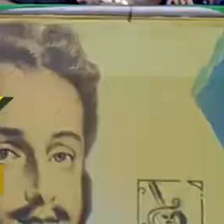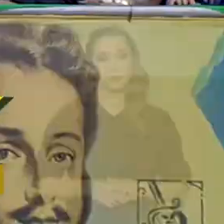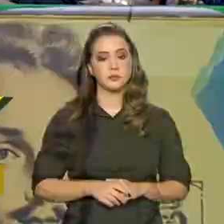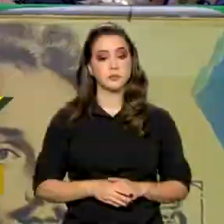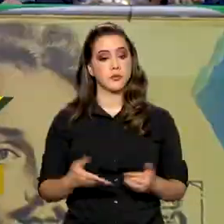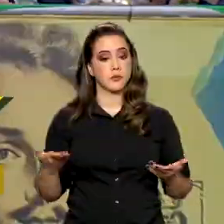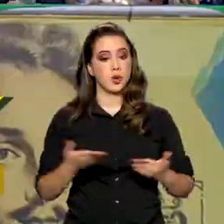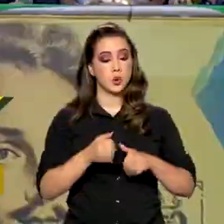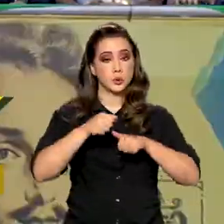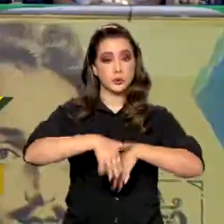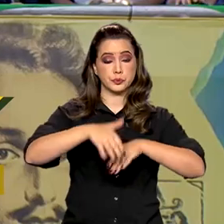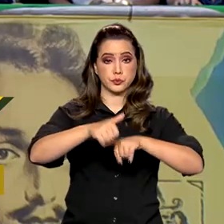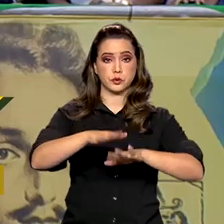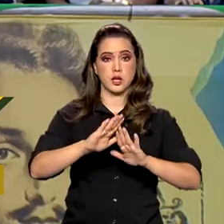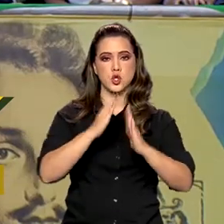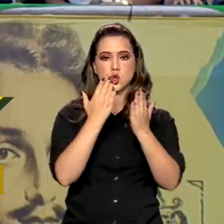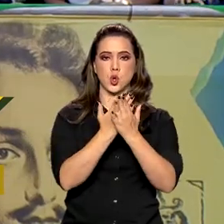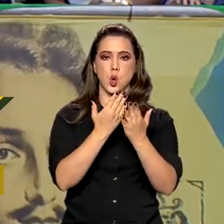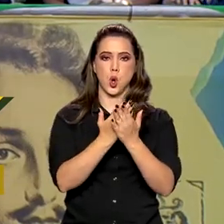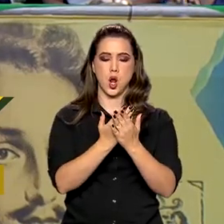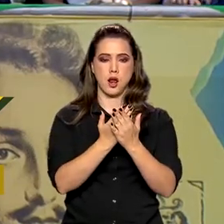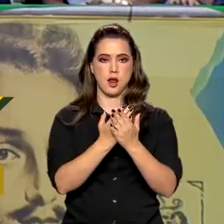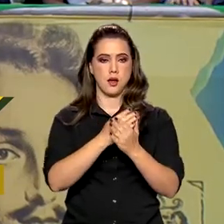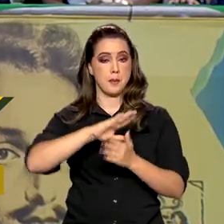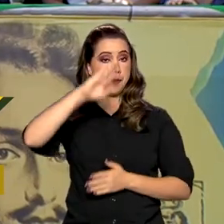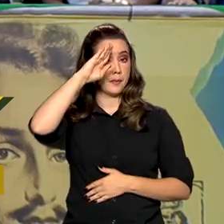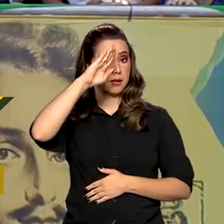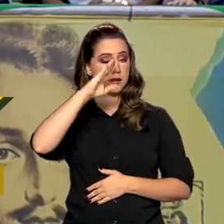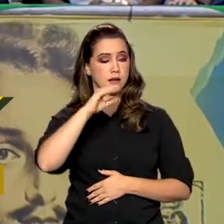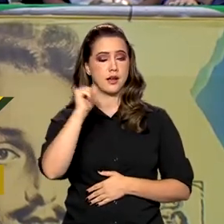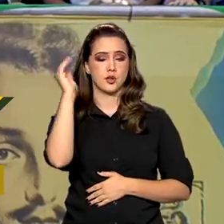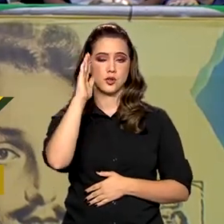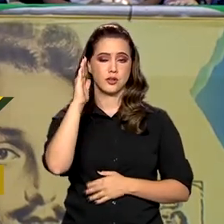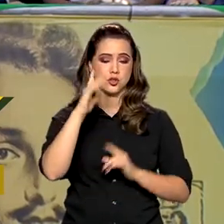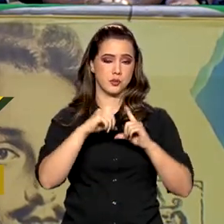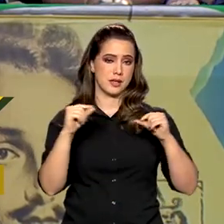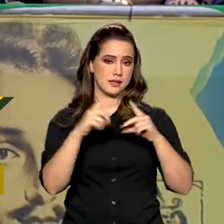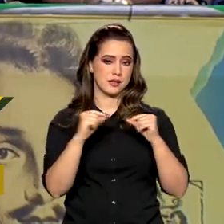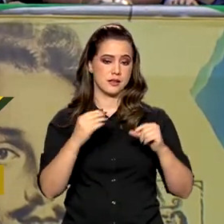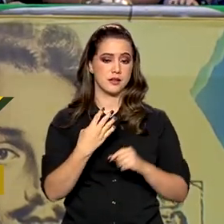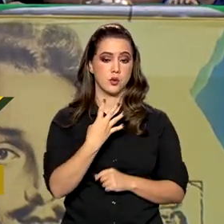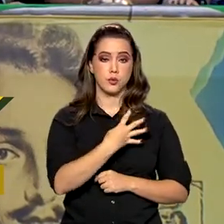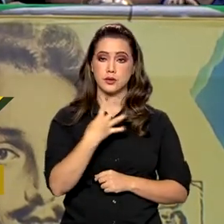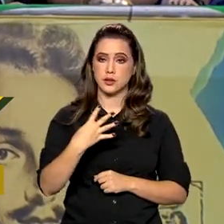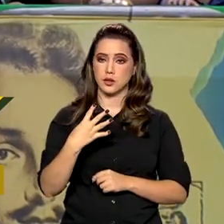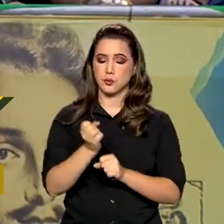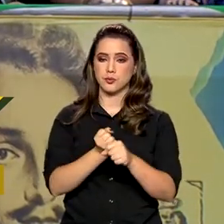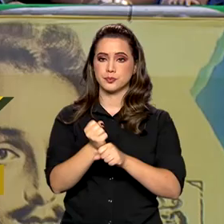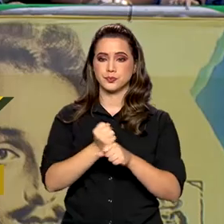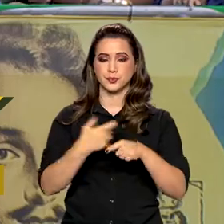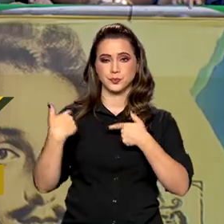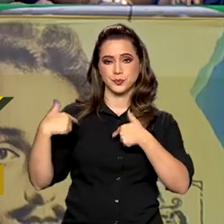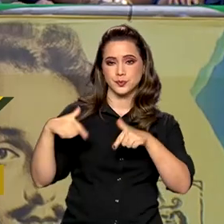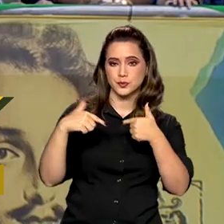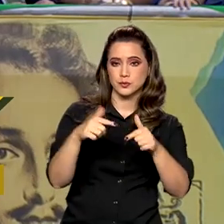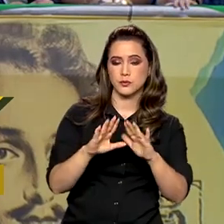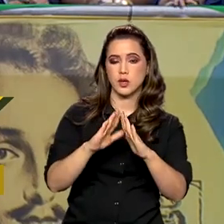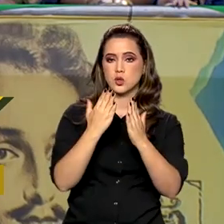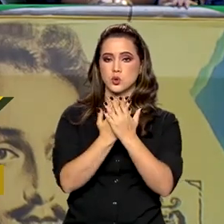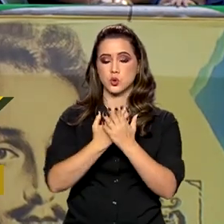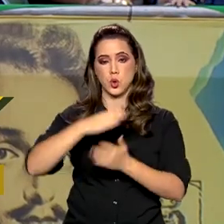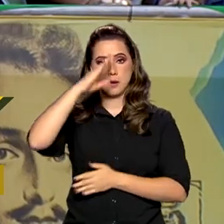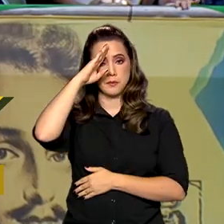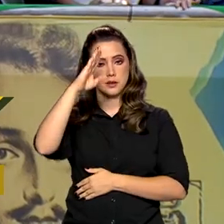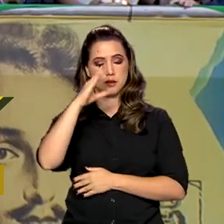Desfila neste momento o Colégio Militar de Brasília. Com seus mais de 44 anos de existência, o Colégio Militar